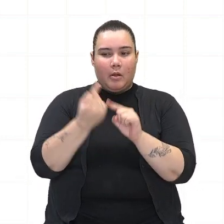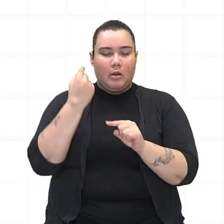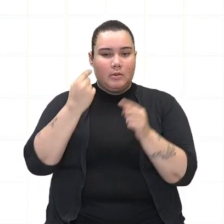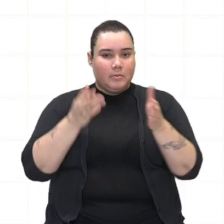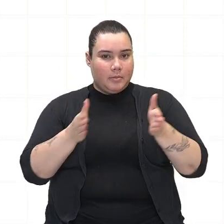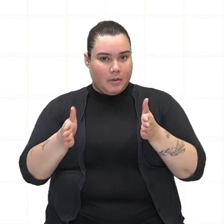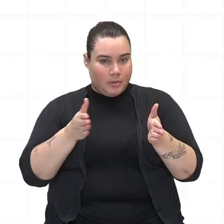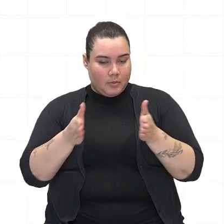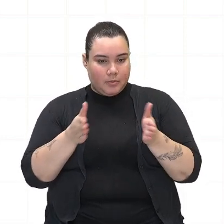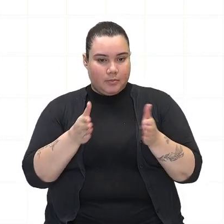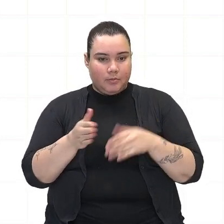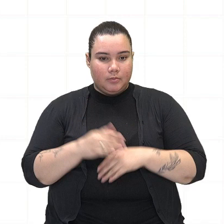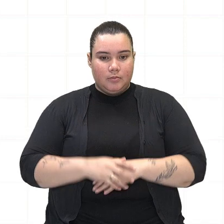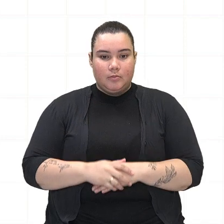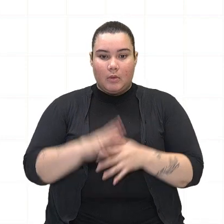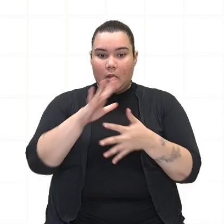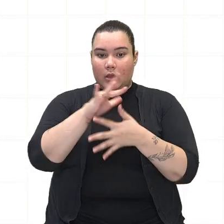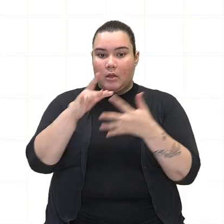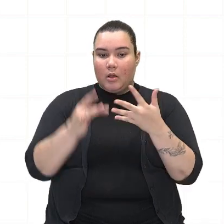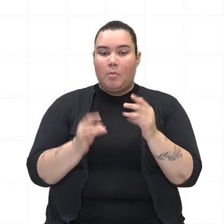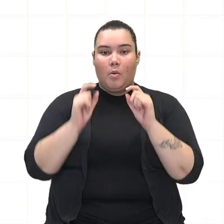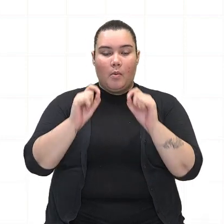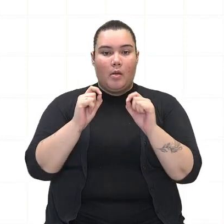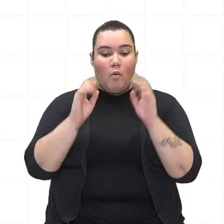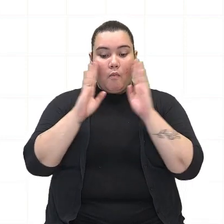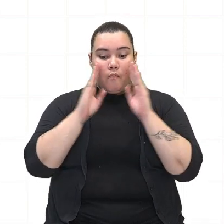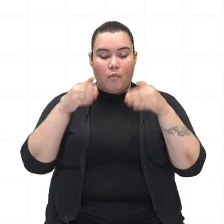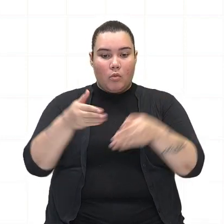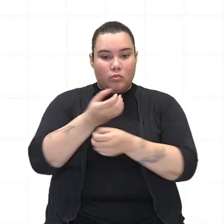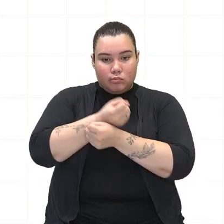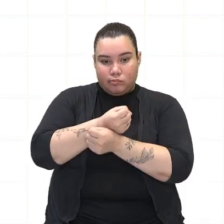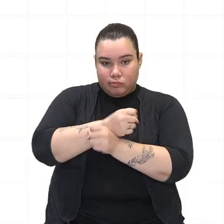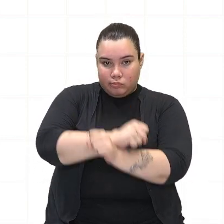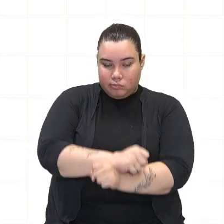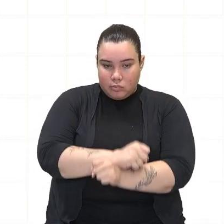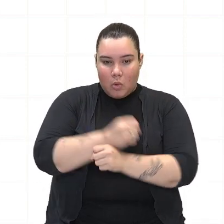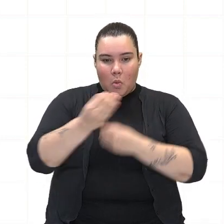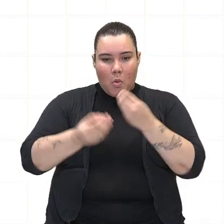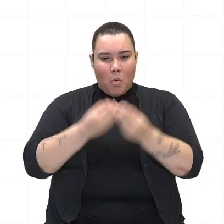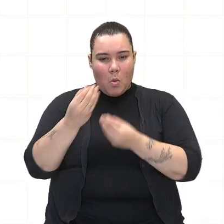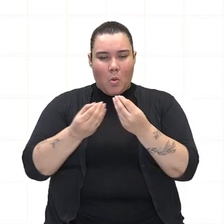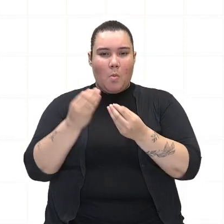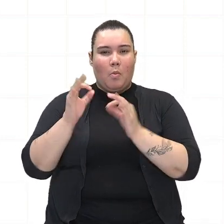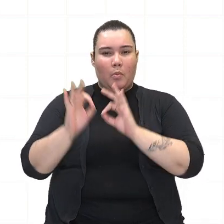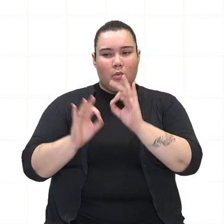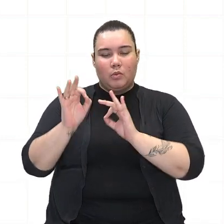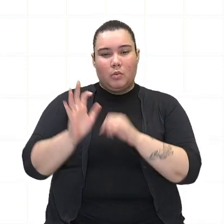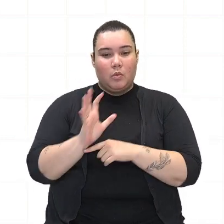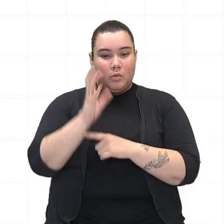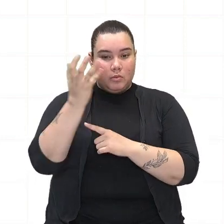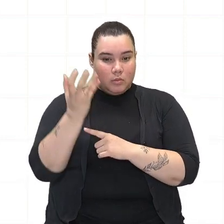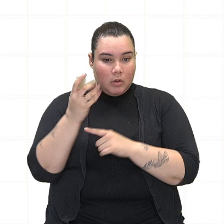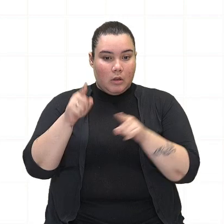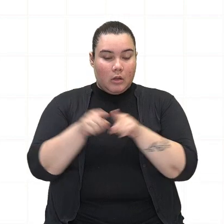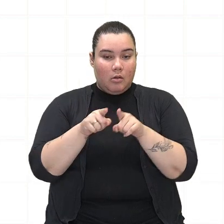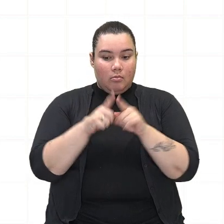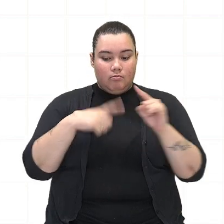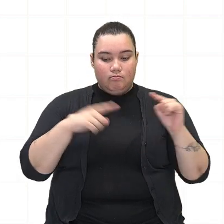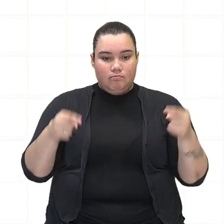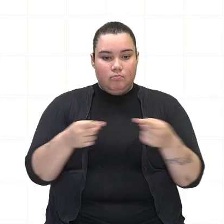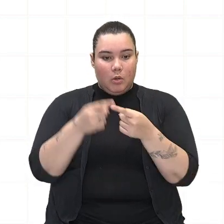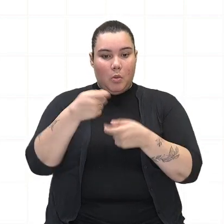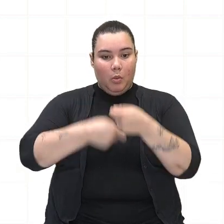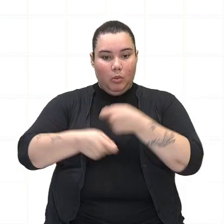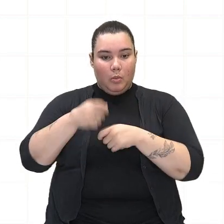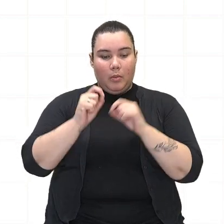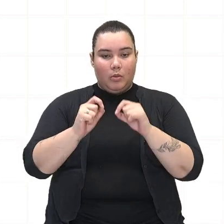dos escravizados, e o detalhamento, a escravidão moderna e o tráfico de escravizados, a escravidão como base